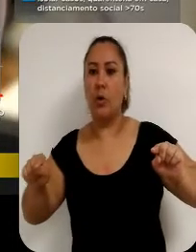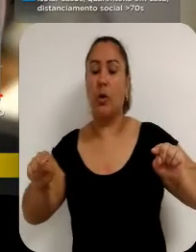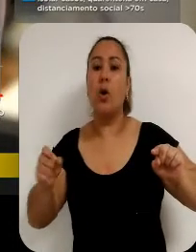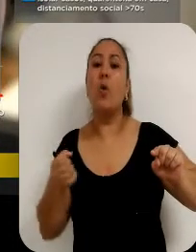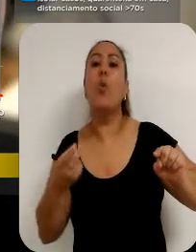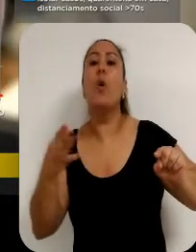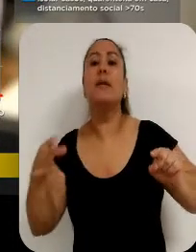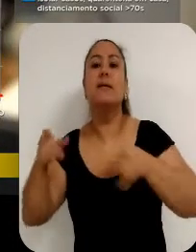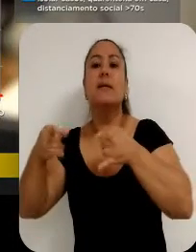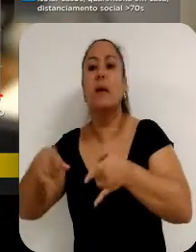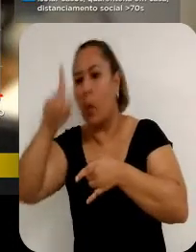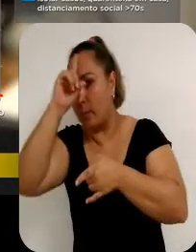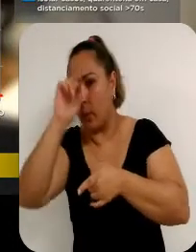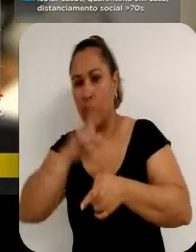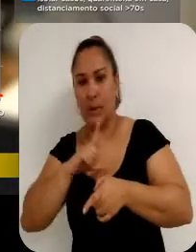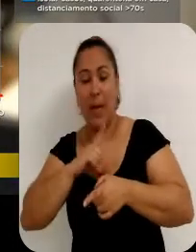hospitalares.